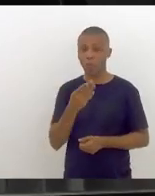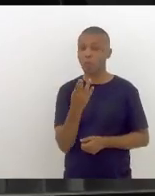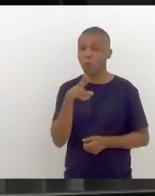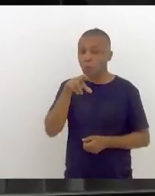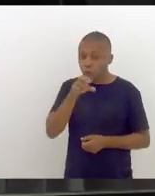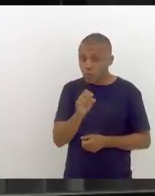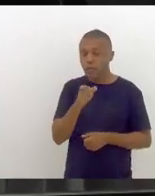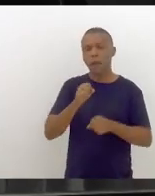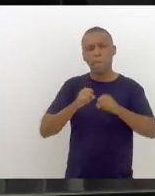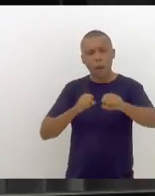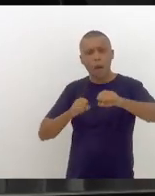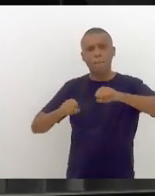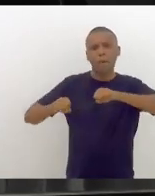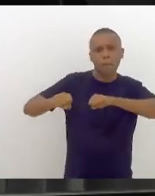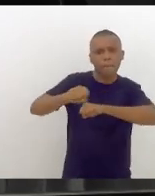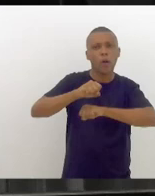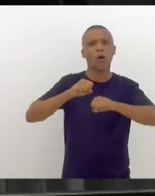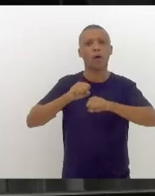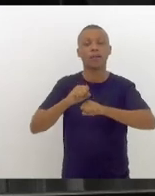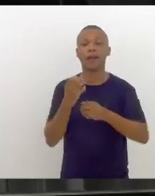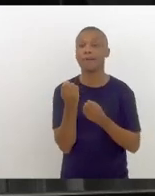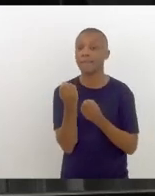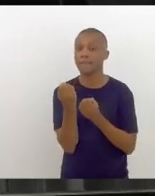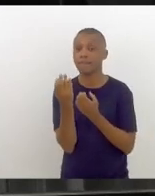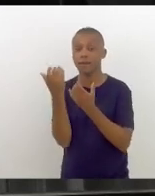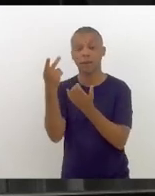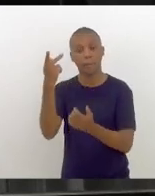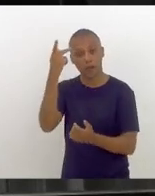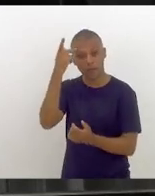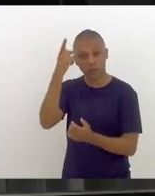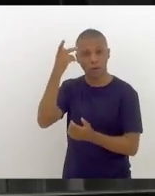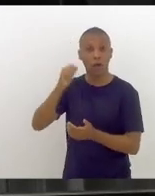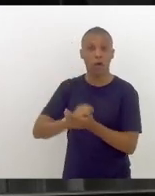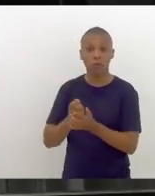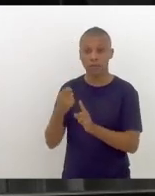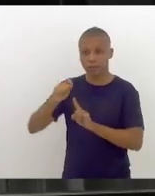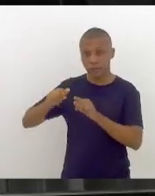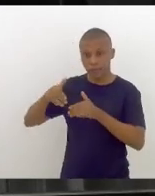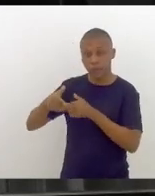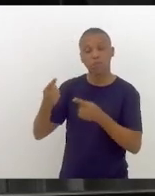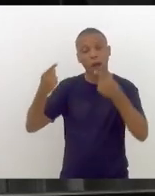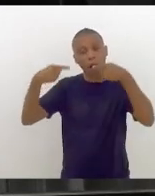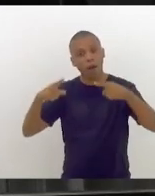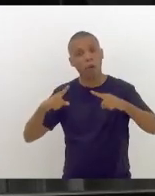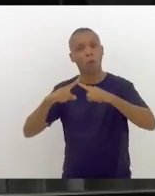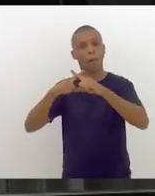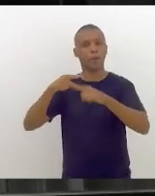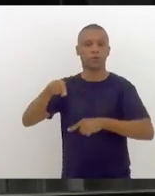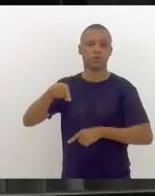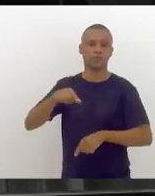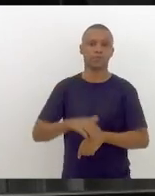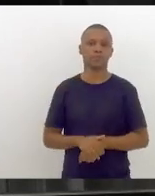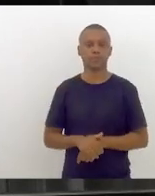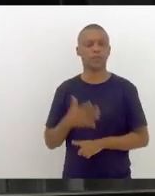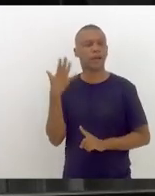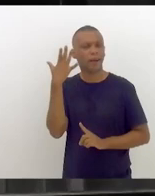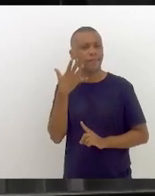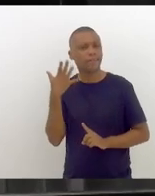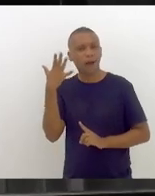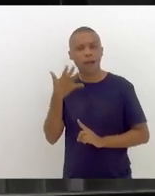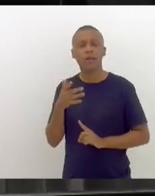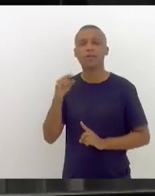é lutador de Muay Thai iria viajar para São Paulo esse mês para competir isso é a fala da